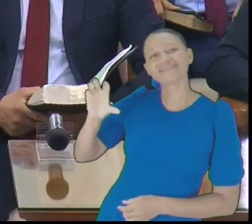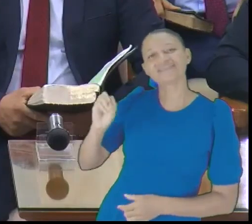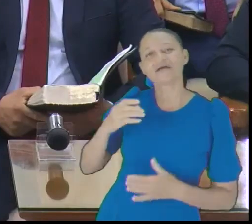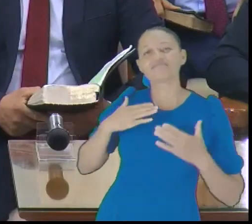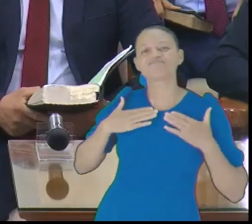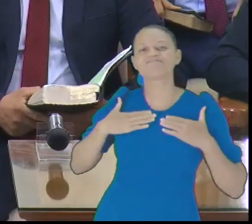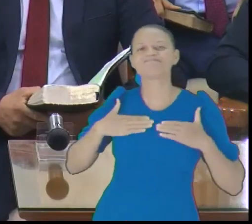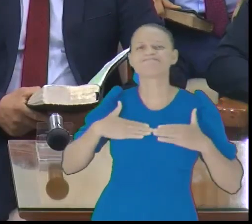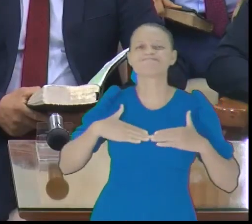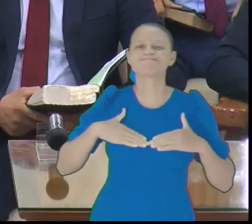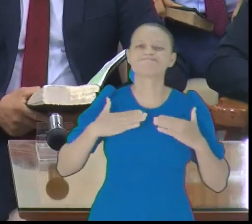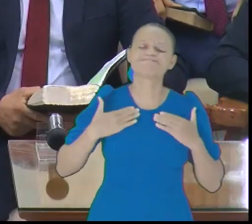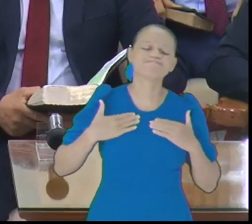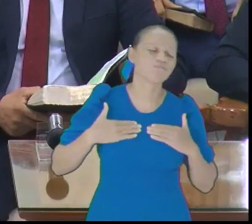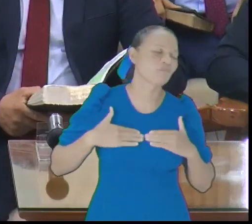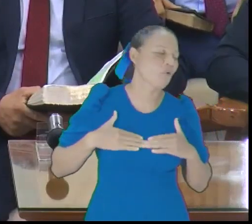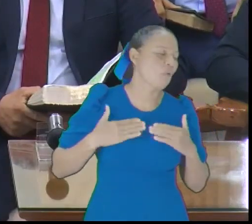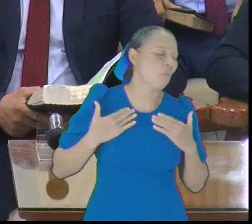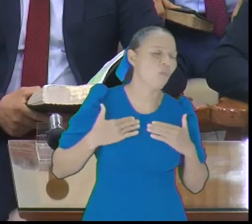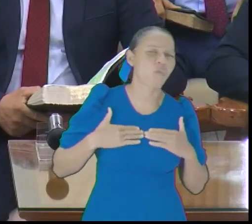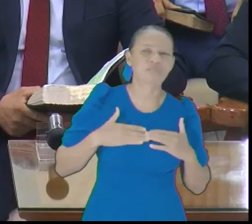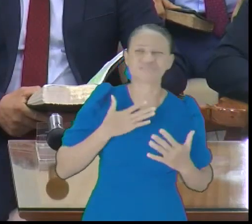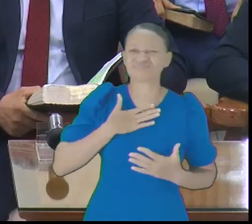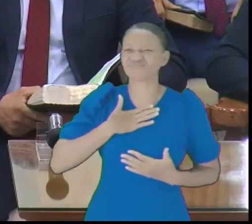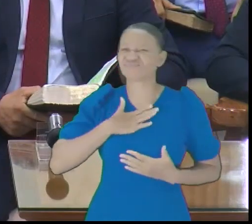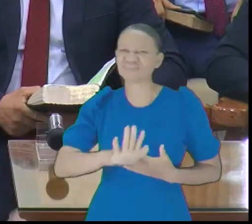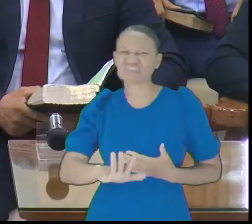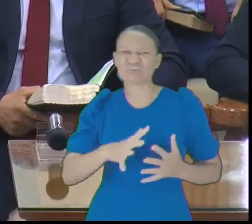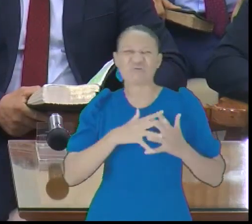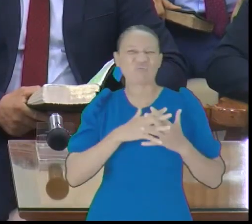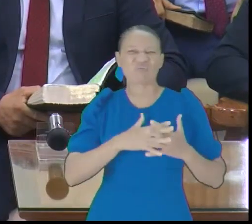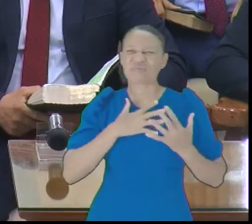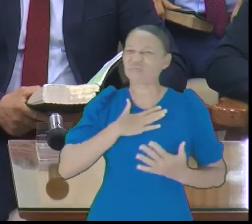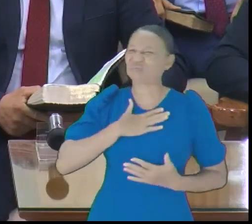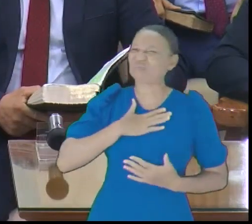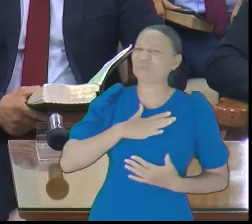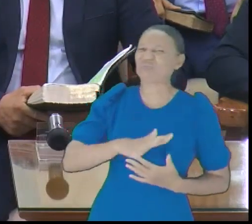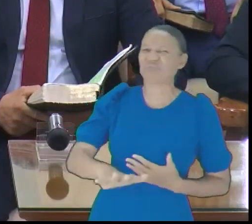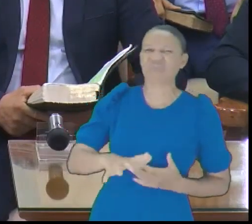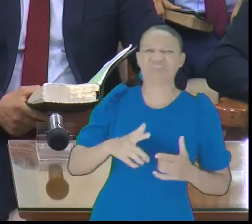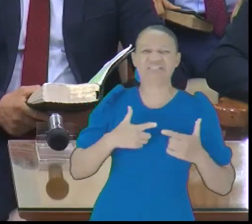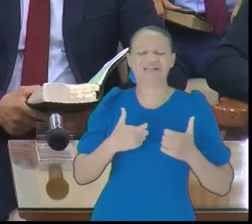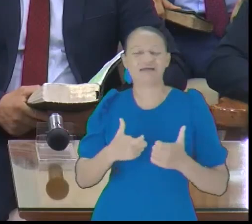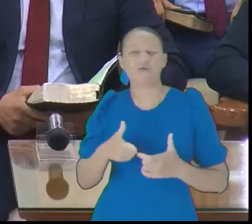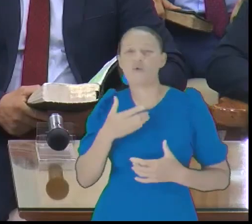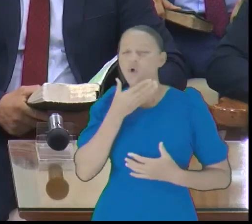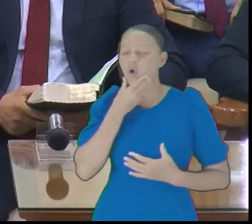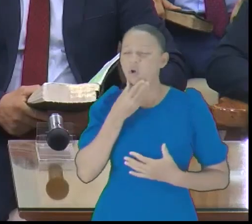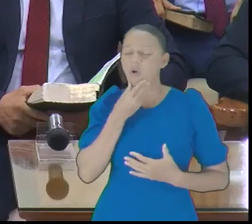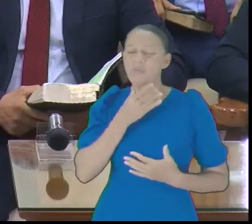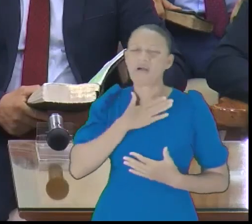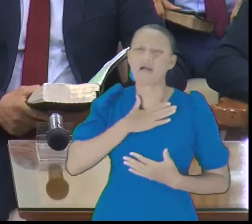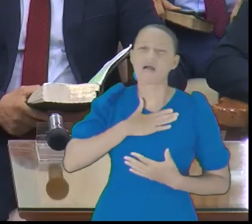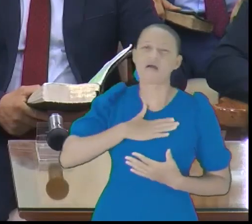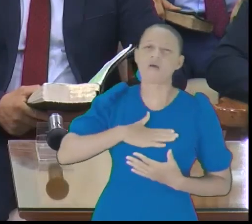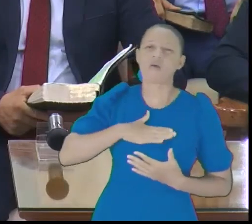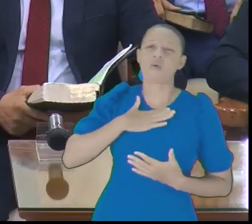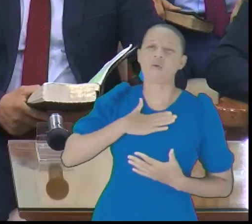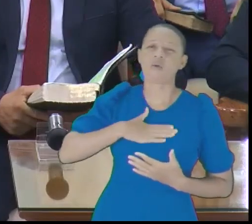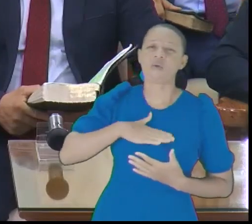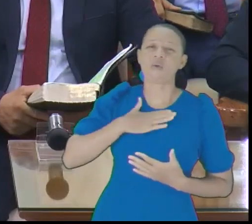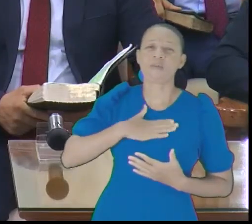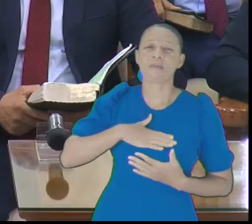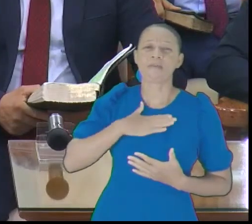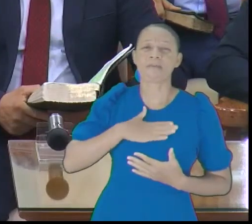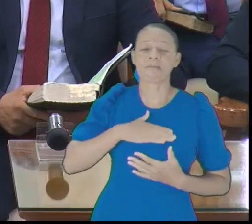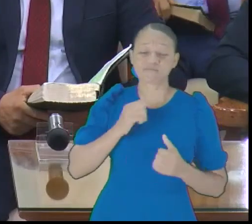não gostava de guerras, de confusão, era aquele homem pacato. E nós